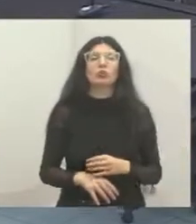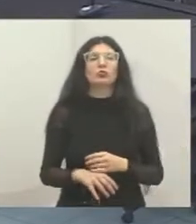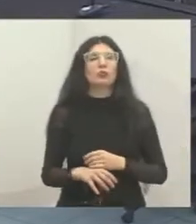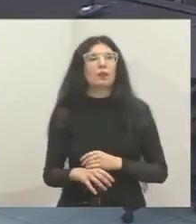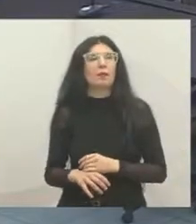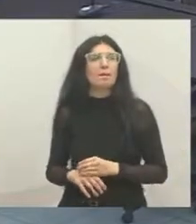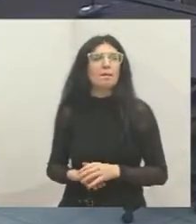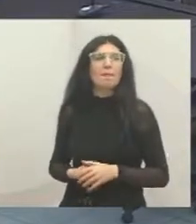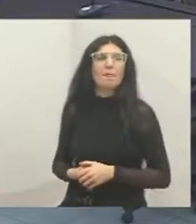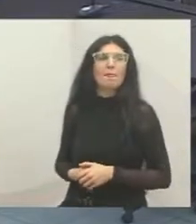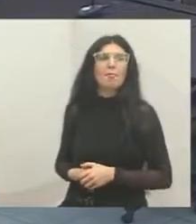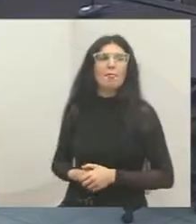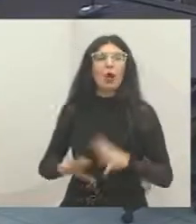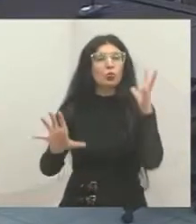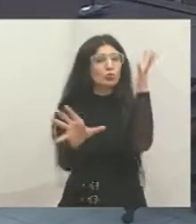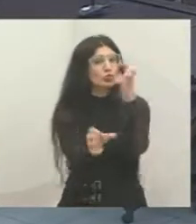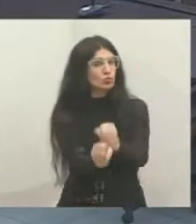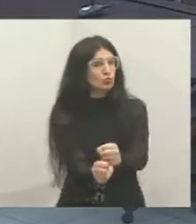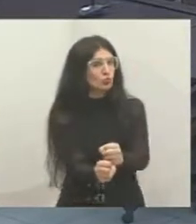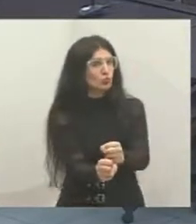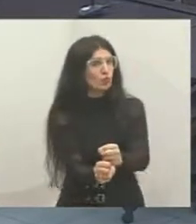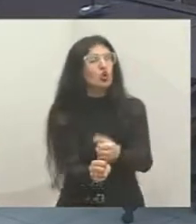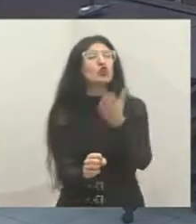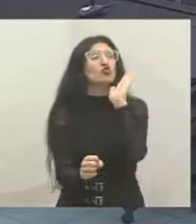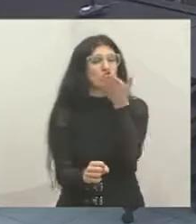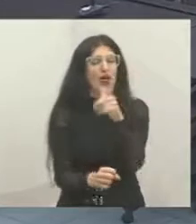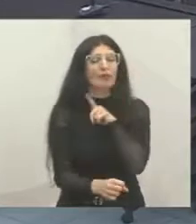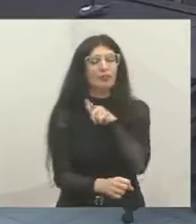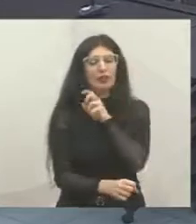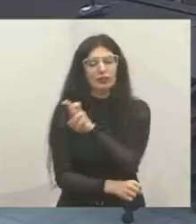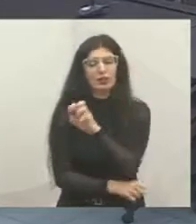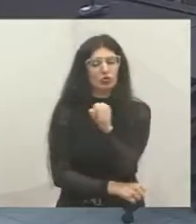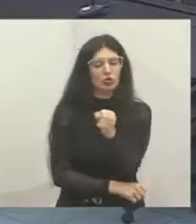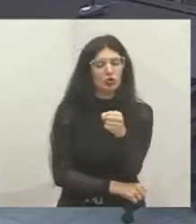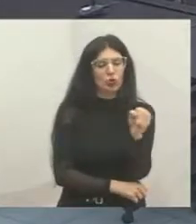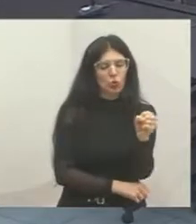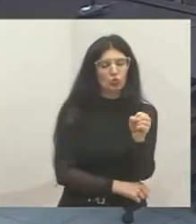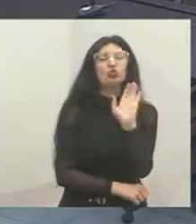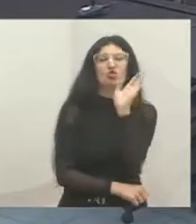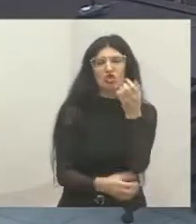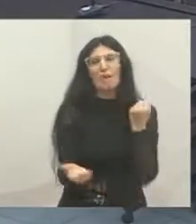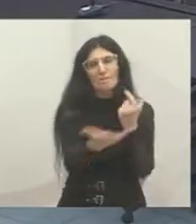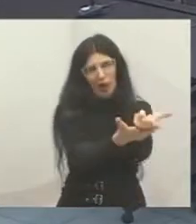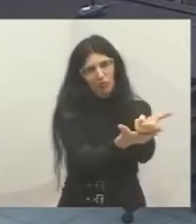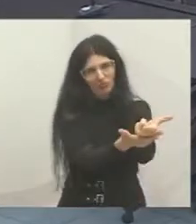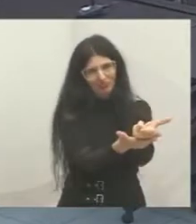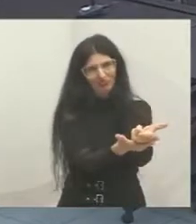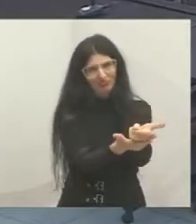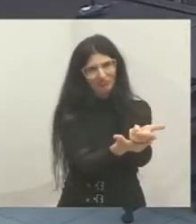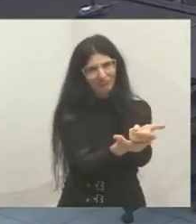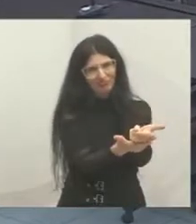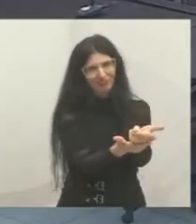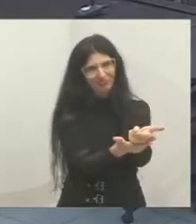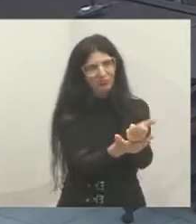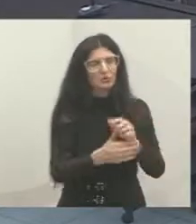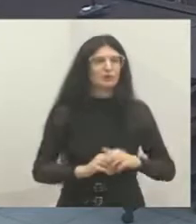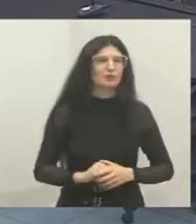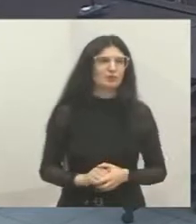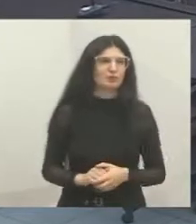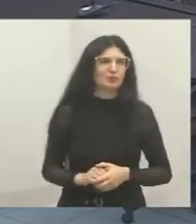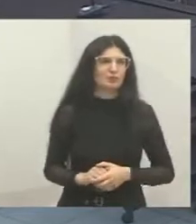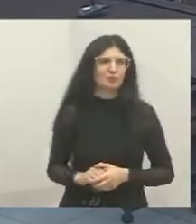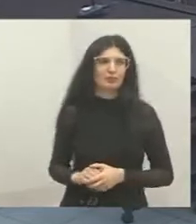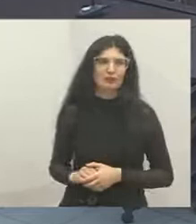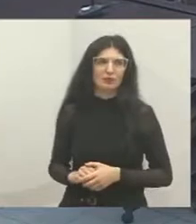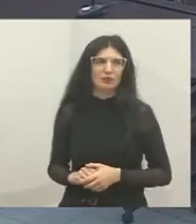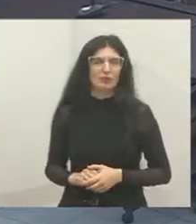comprometido. Não, é o total. Esse empenhado já inclui esses 588 que já foi pago. Né? Então, deixando claro que não é uma gordura,